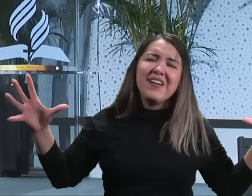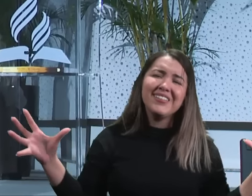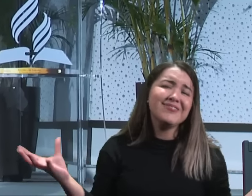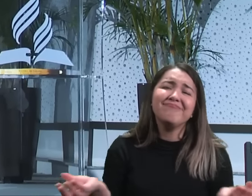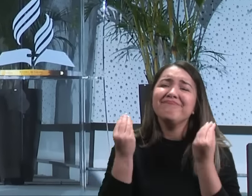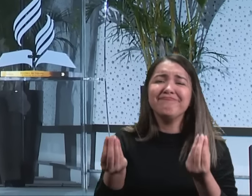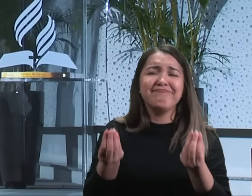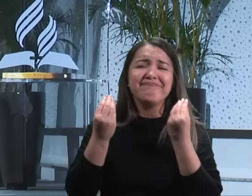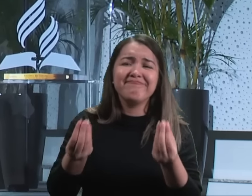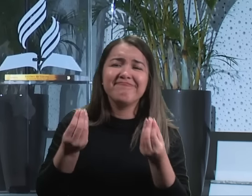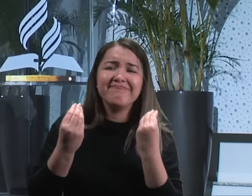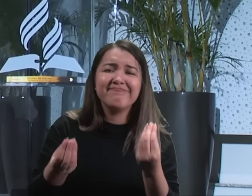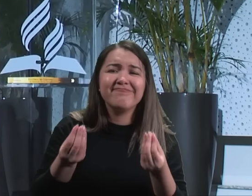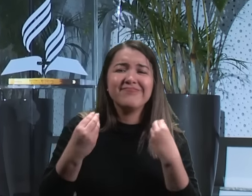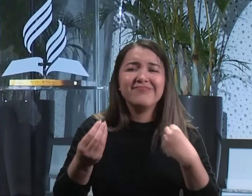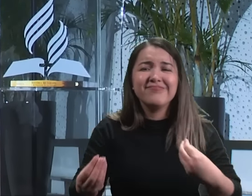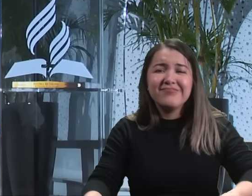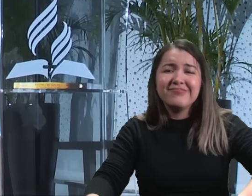amor